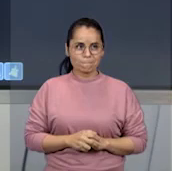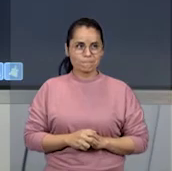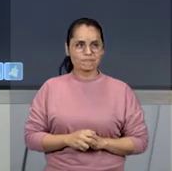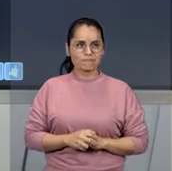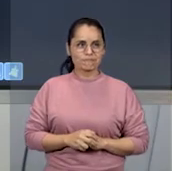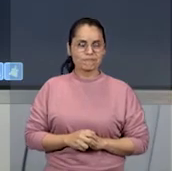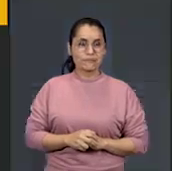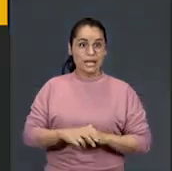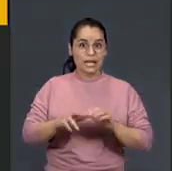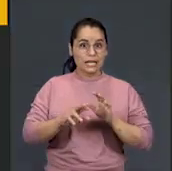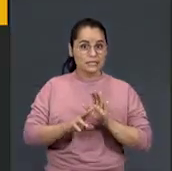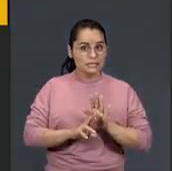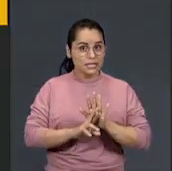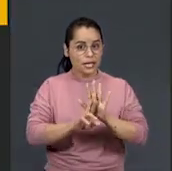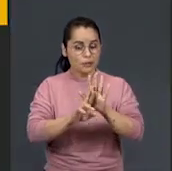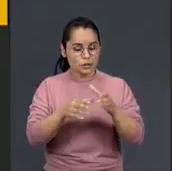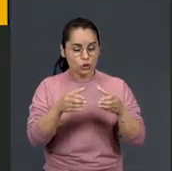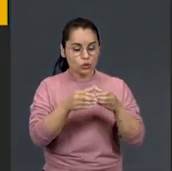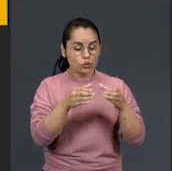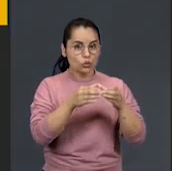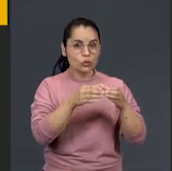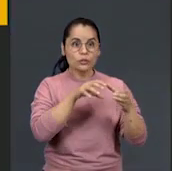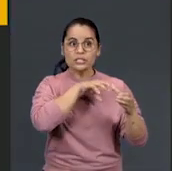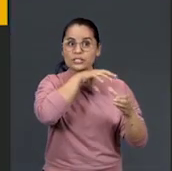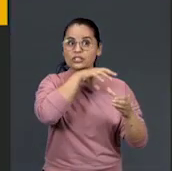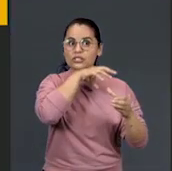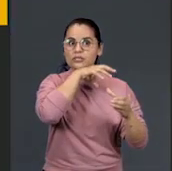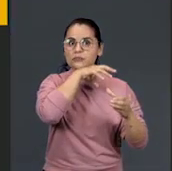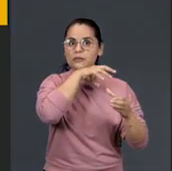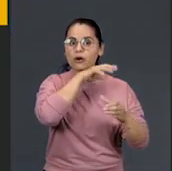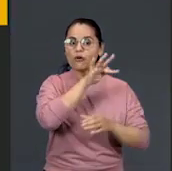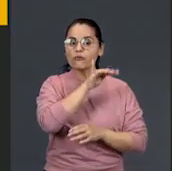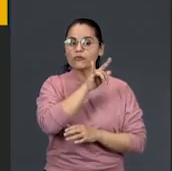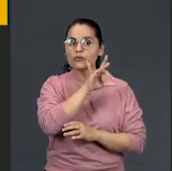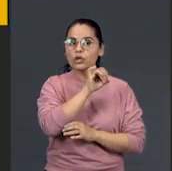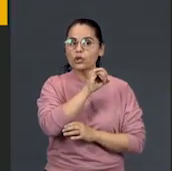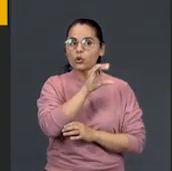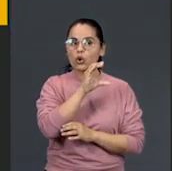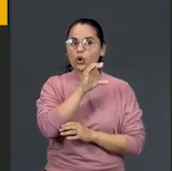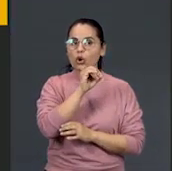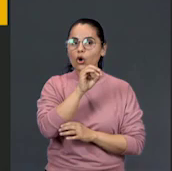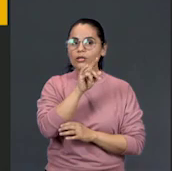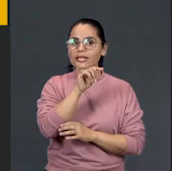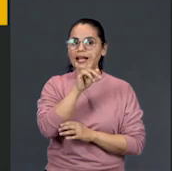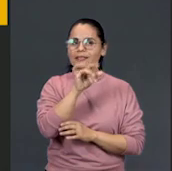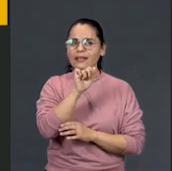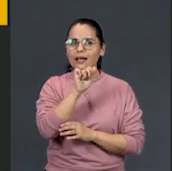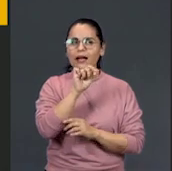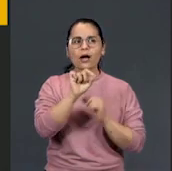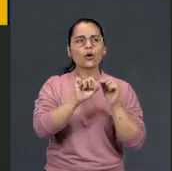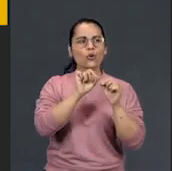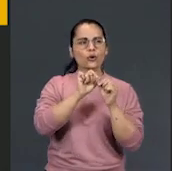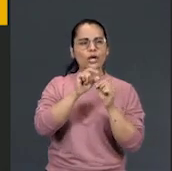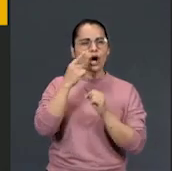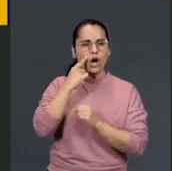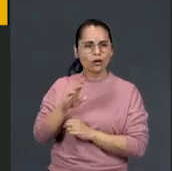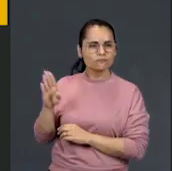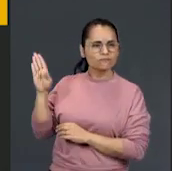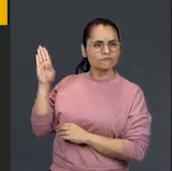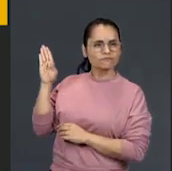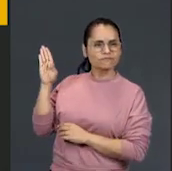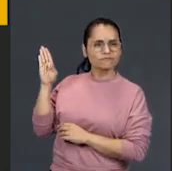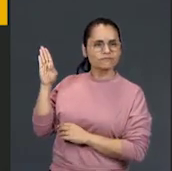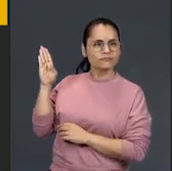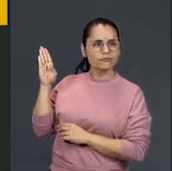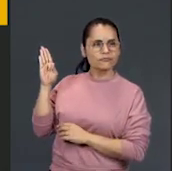cordados representam um grupo de animais do filo Chordata, tá? Escreve chó, né? Em latim,